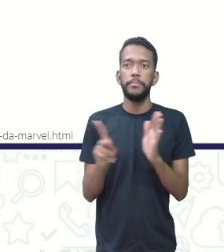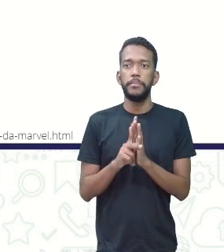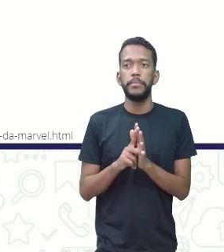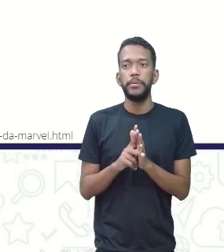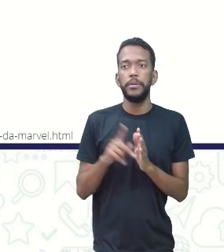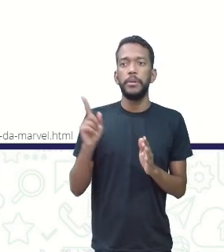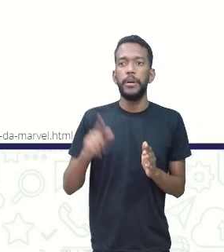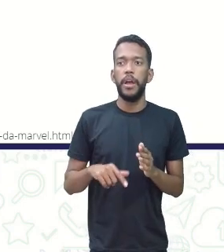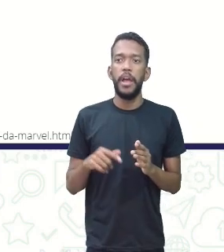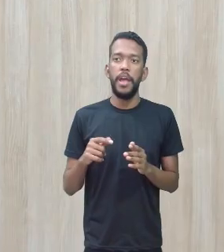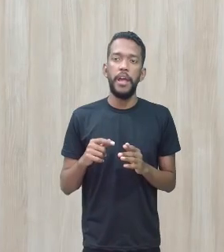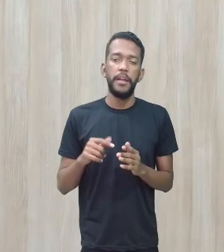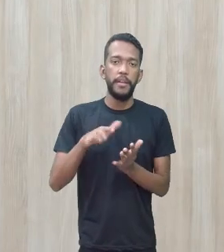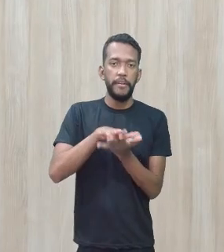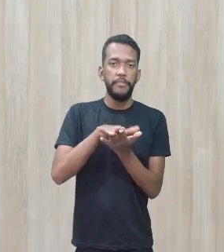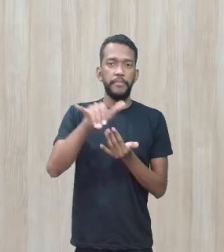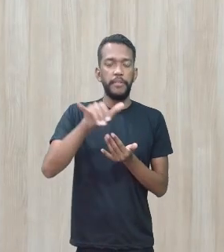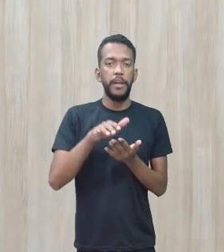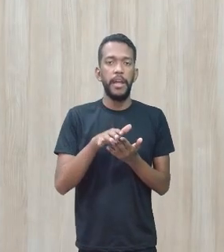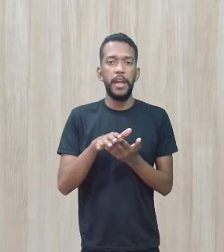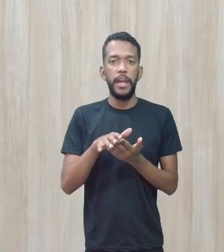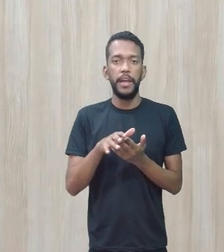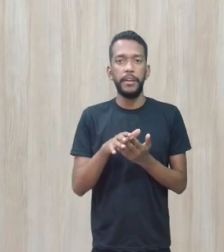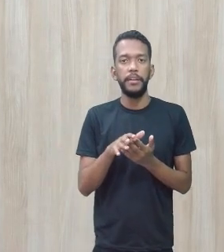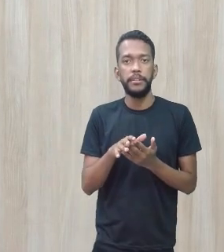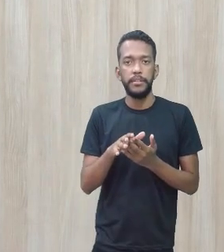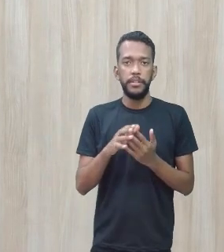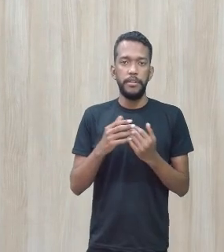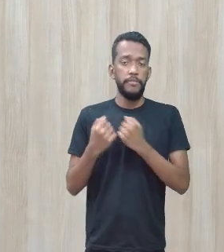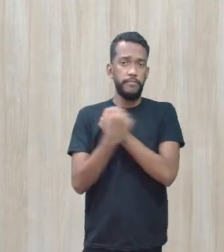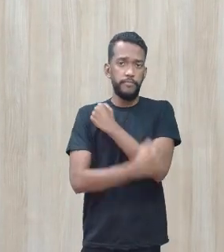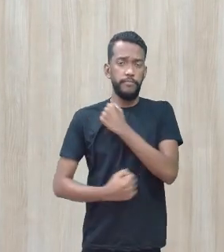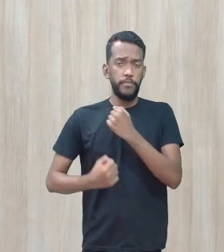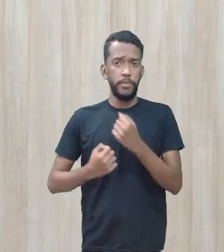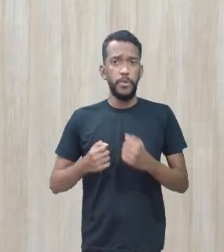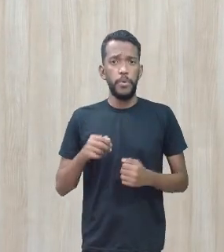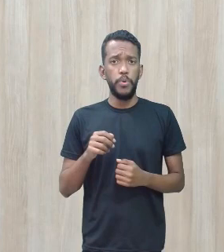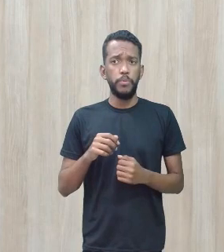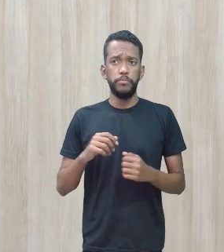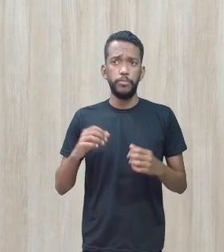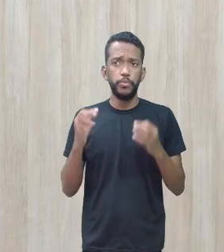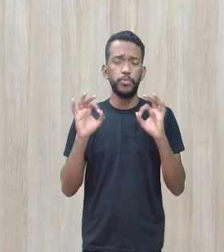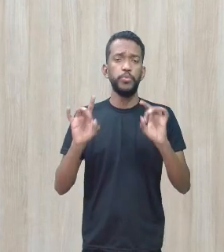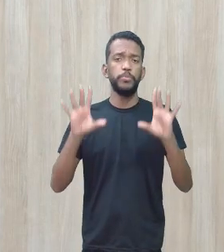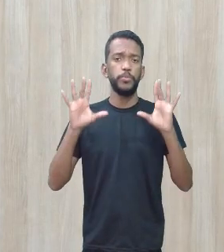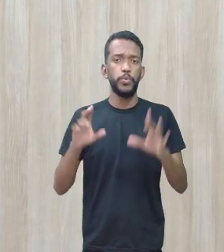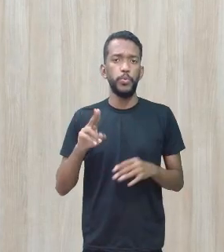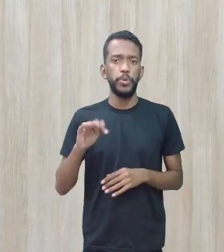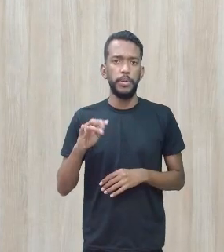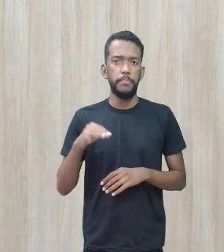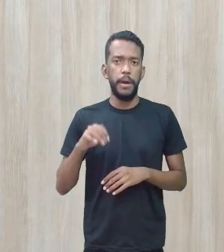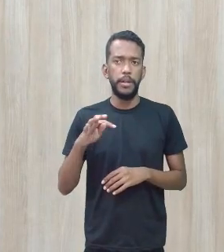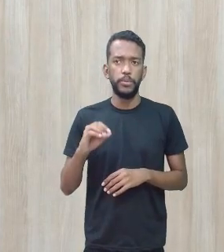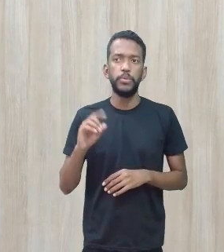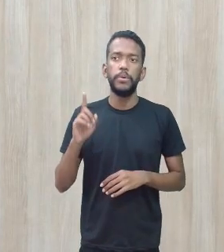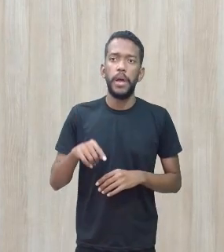Vingadores Ultimato. Então, nesse gráfico eu tenho informação numérica, mas a informação numérica é do ano daquela informação